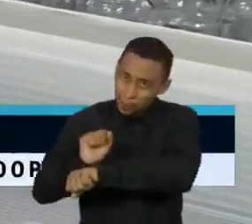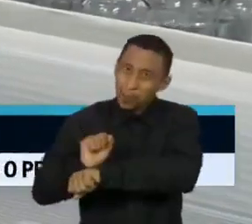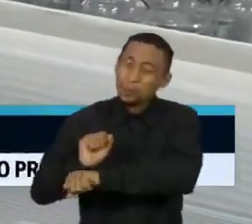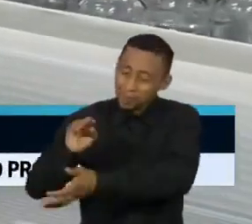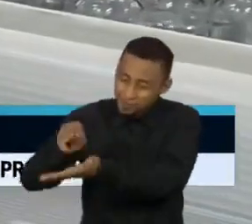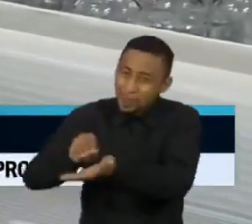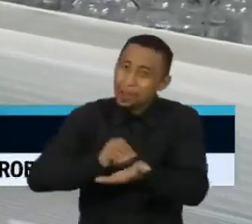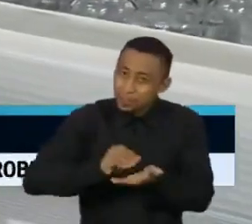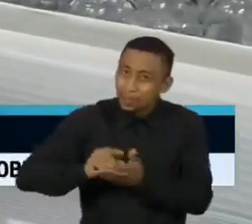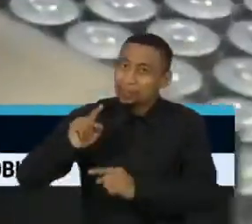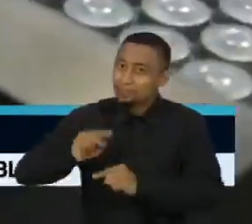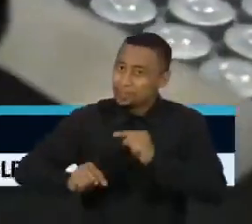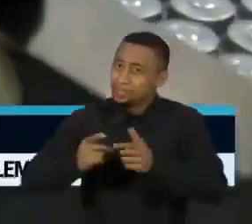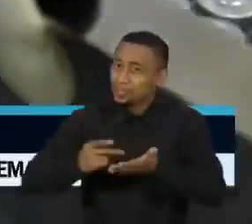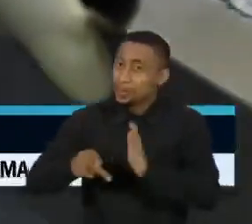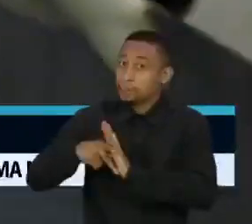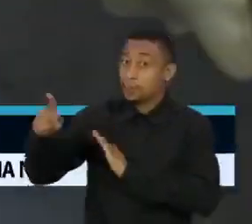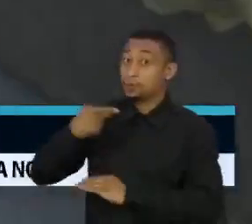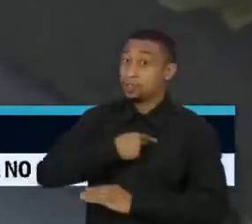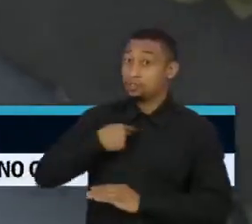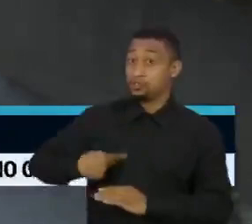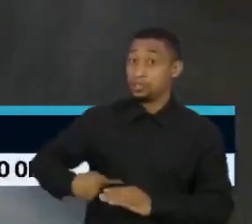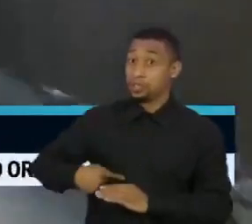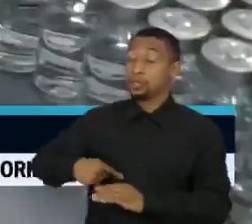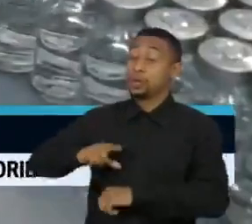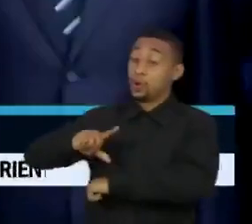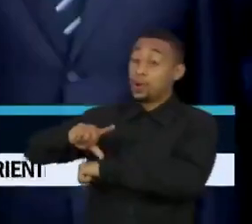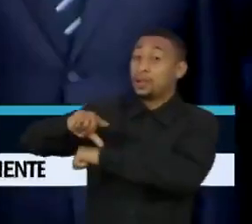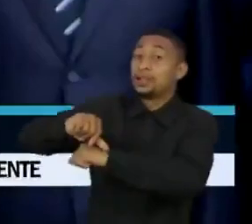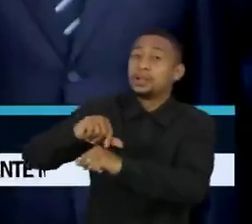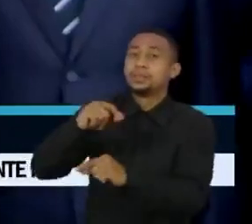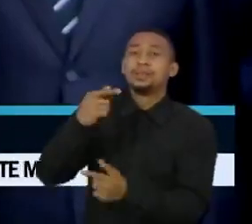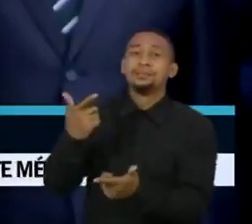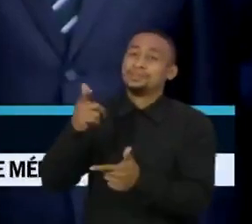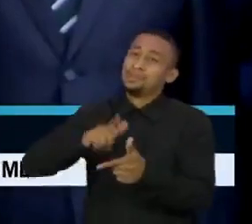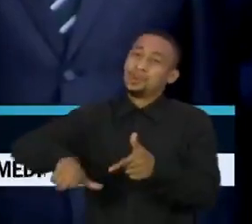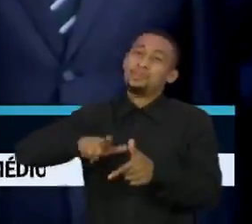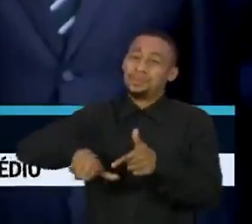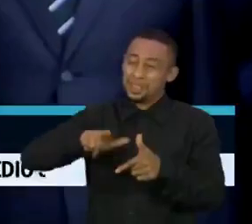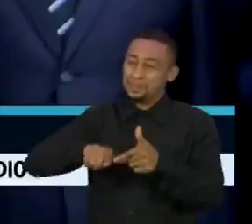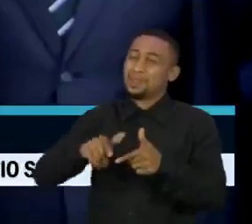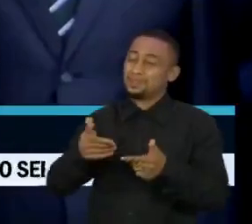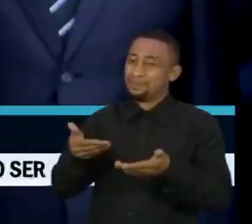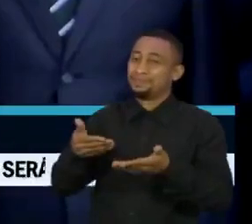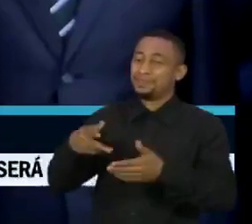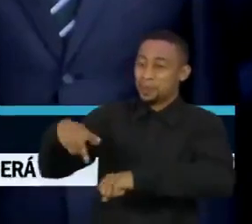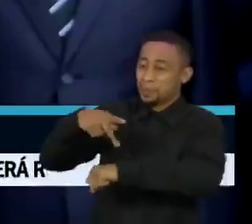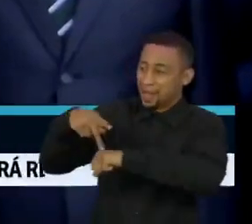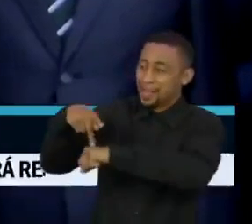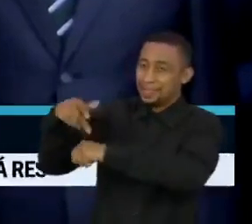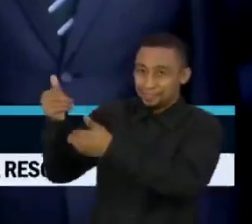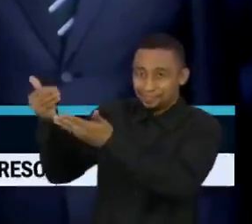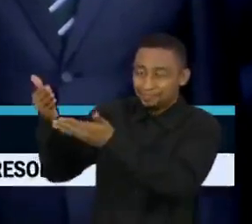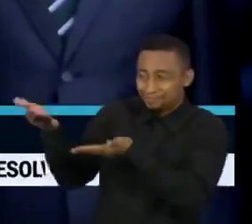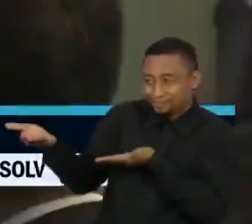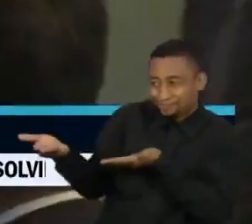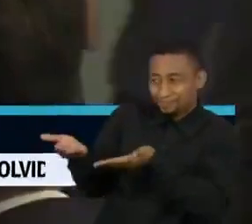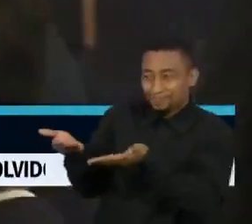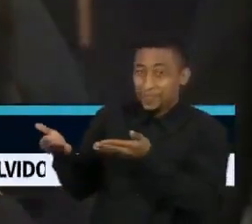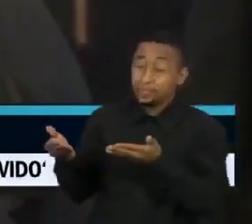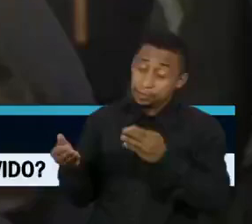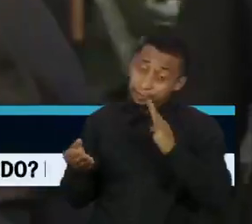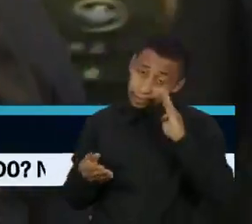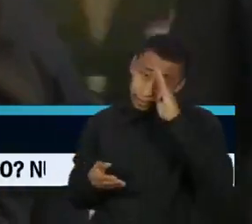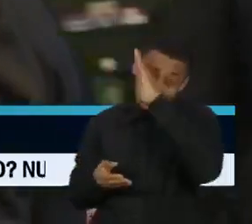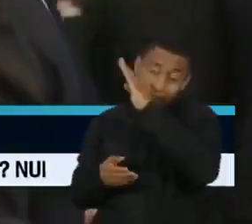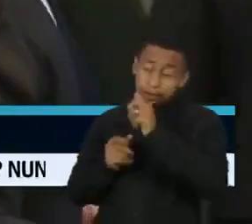insumo produzido pela China. O atraso é atribuído a problemas diplomáticos criados pelo presidente Jair Bolsonaro, que voltou a insinuar